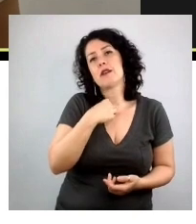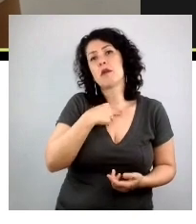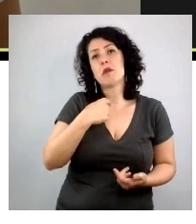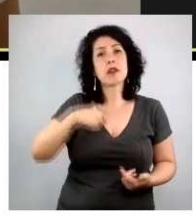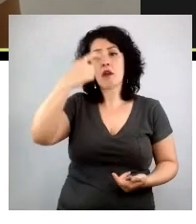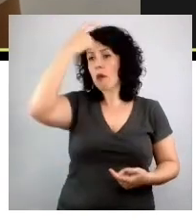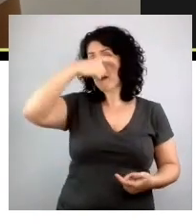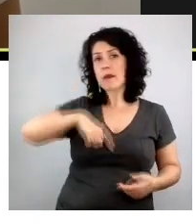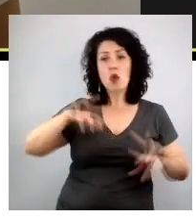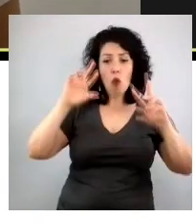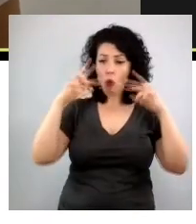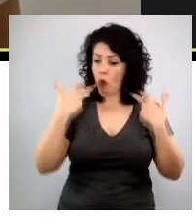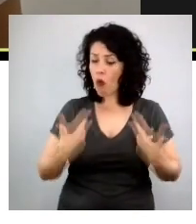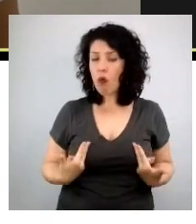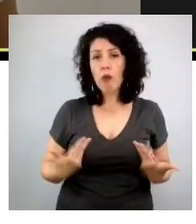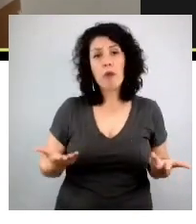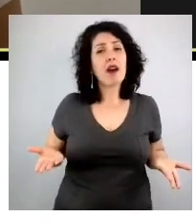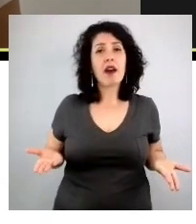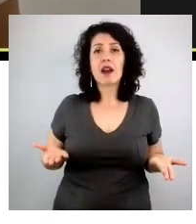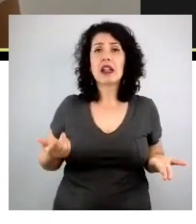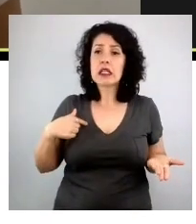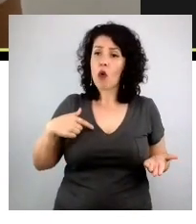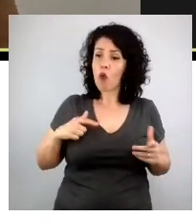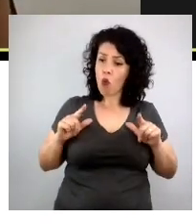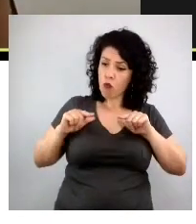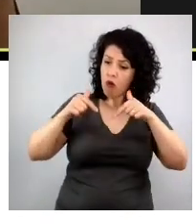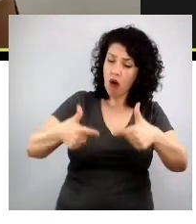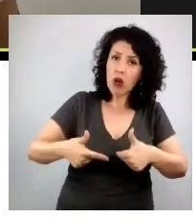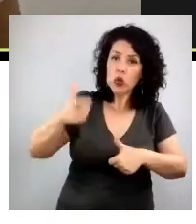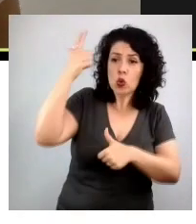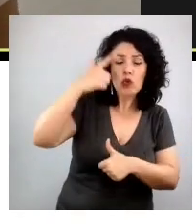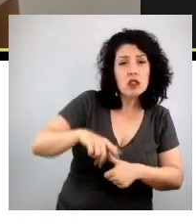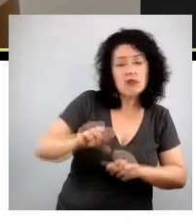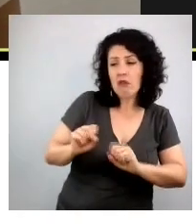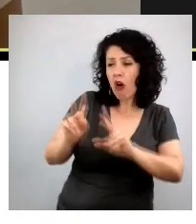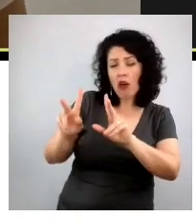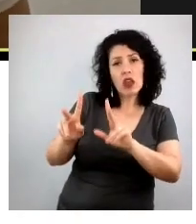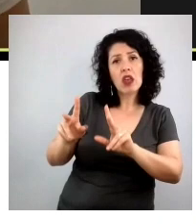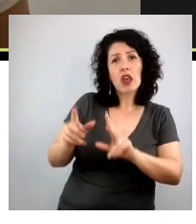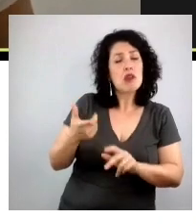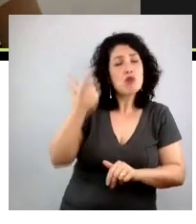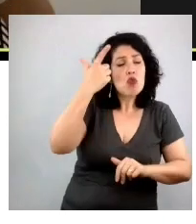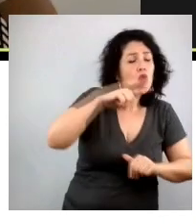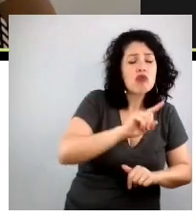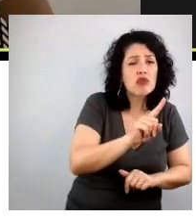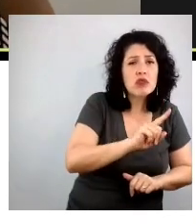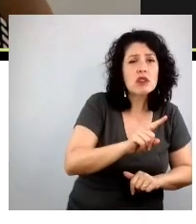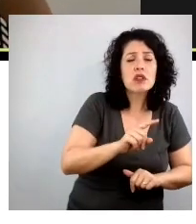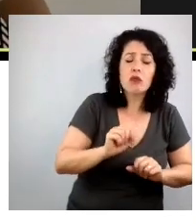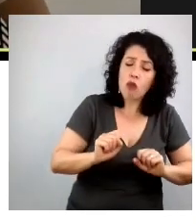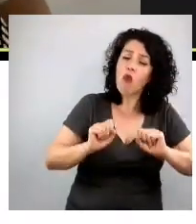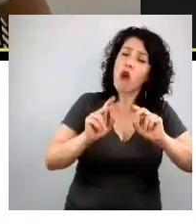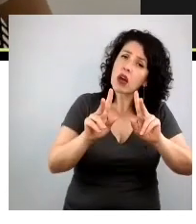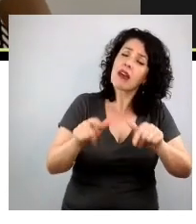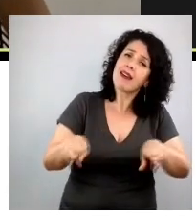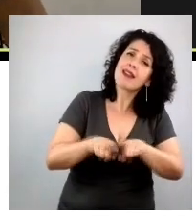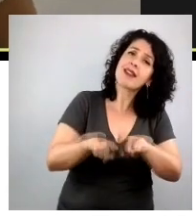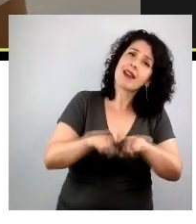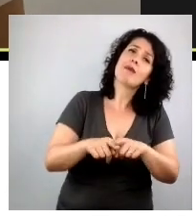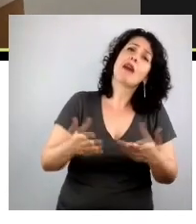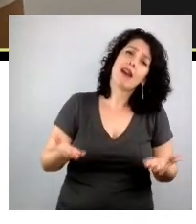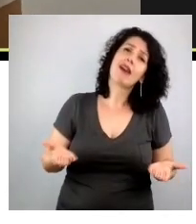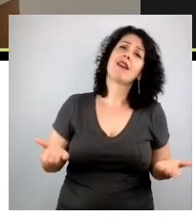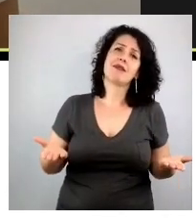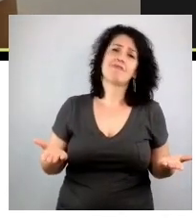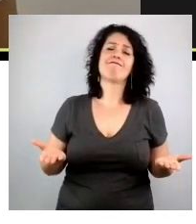Assim, quando eu consigo, e quando eu não consigo, eu tenho que conseguir, porque não tenho o direito de não conseguir, sabe? E